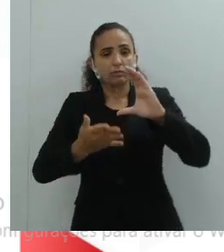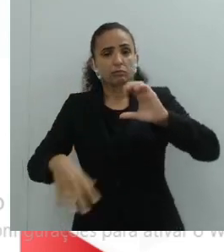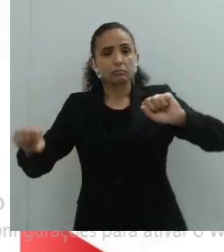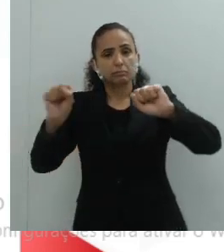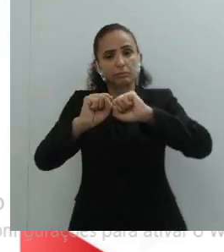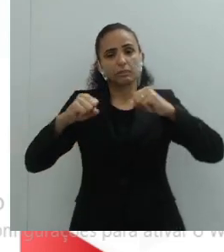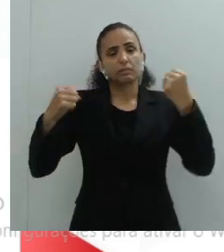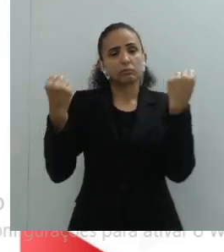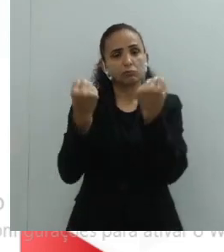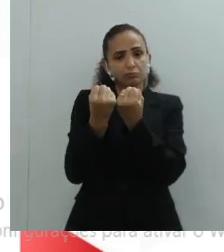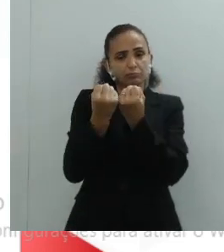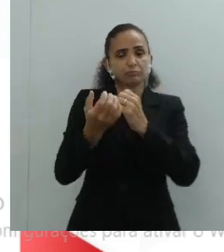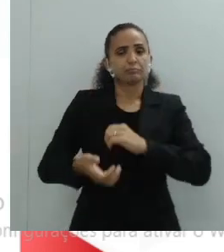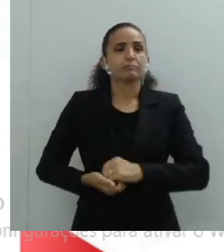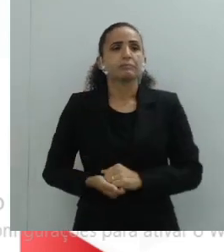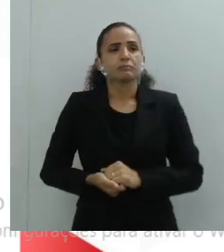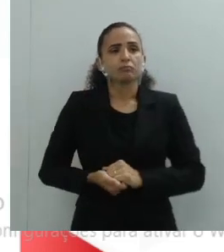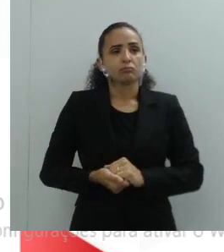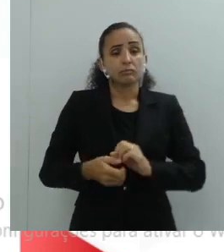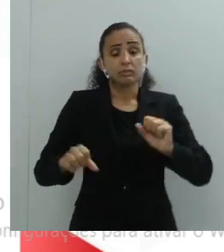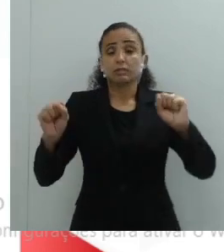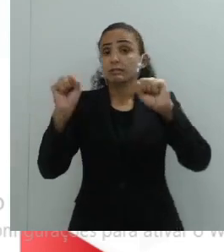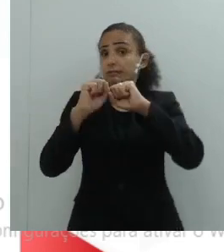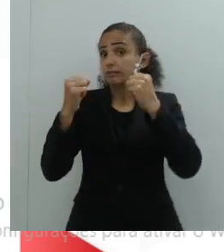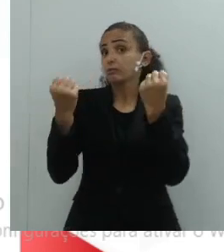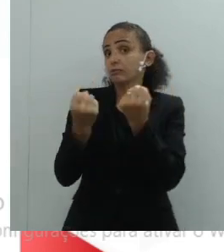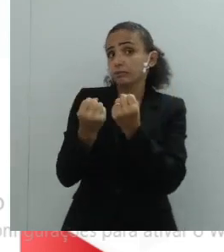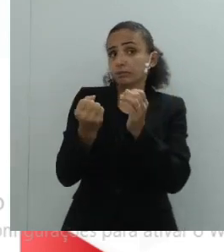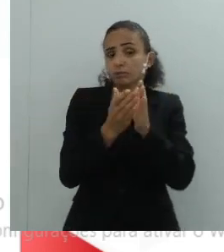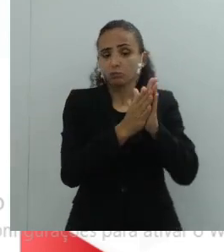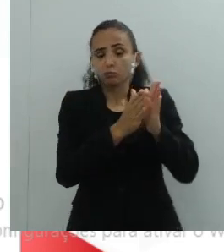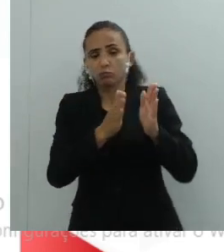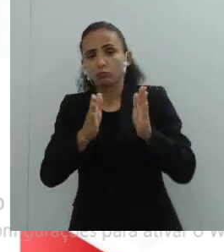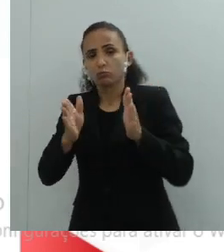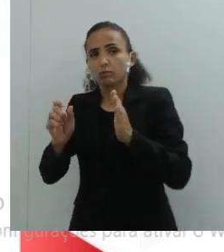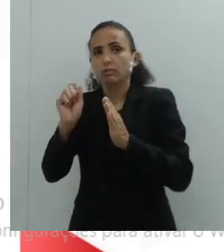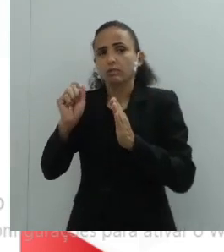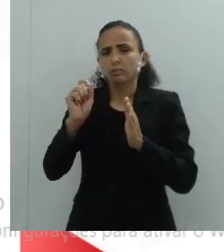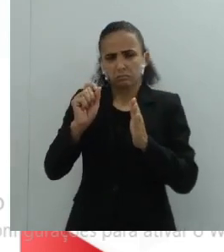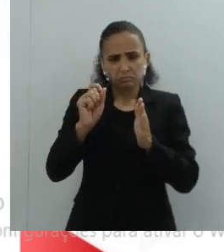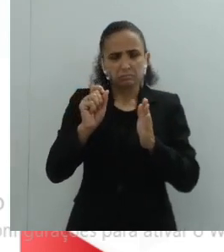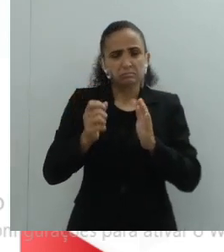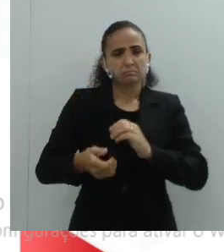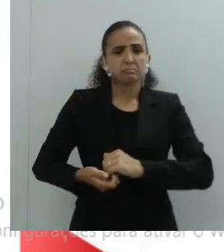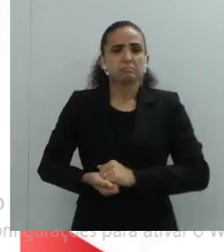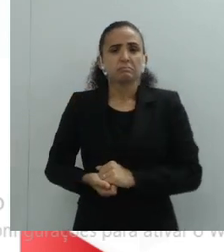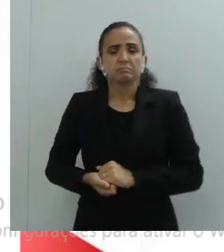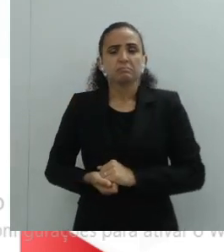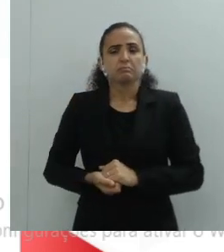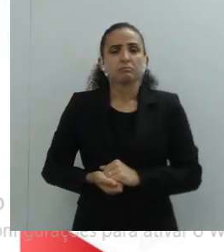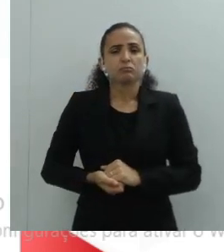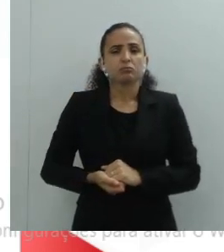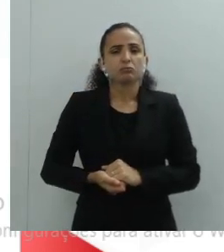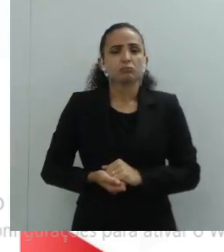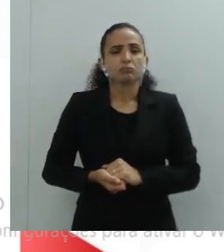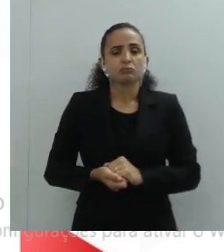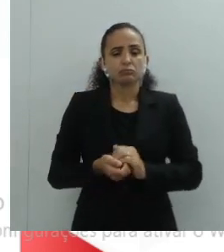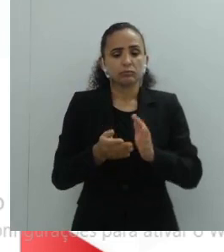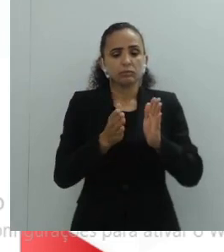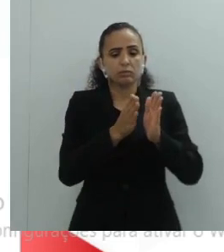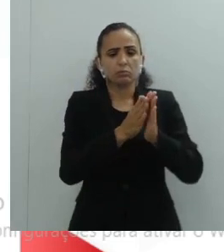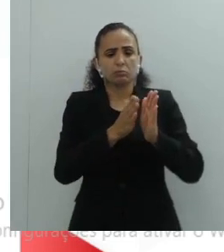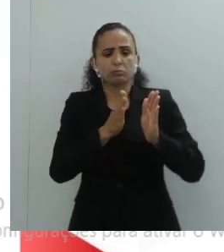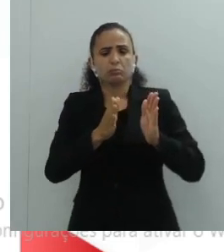sociedades pré-colombianas. As sociedades pré-colombianas eram extremamente de